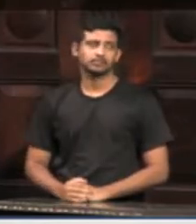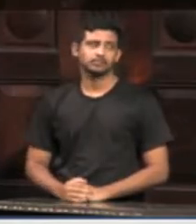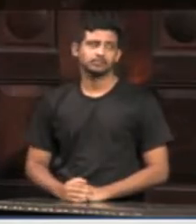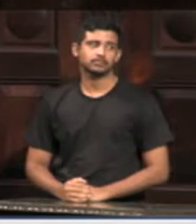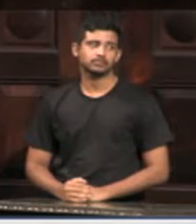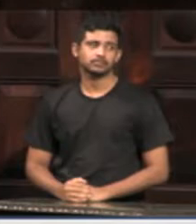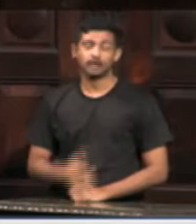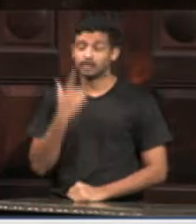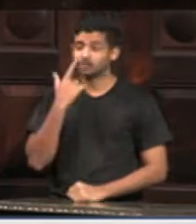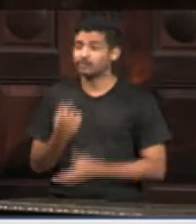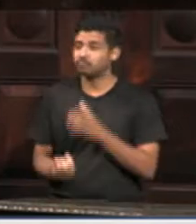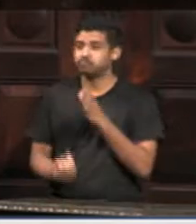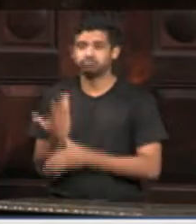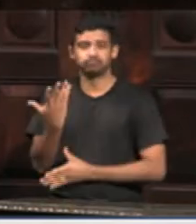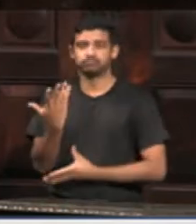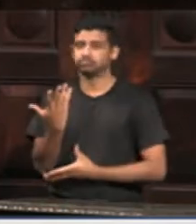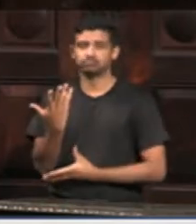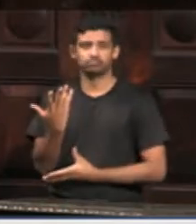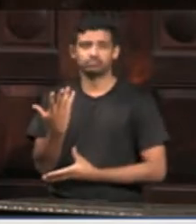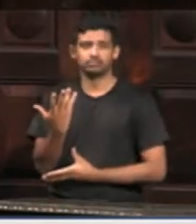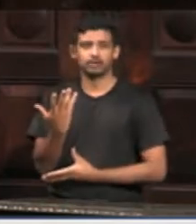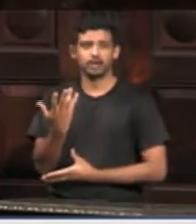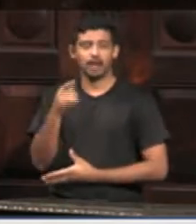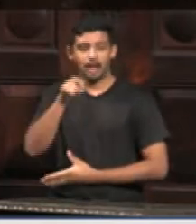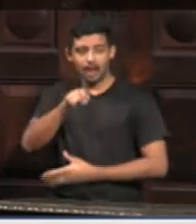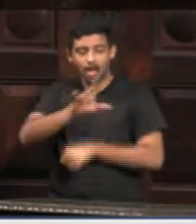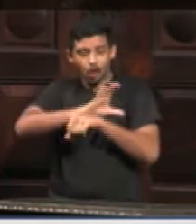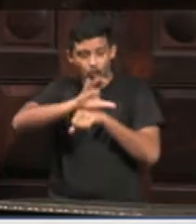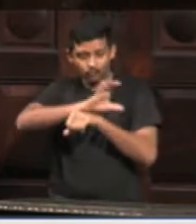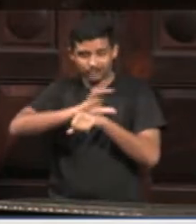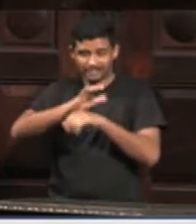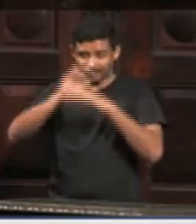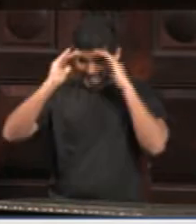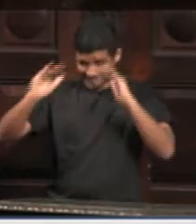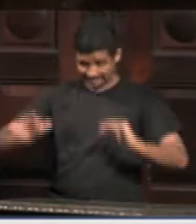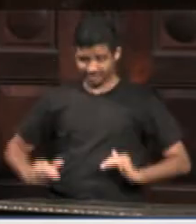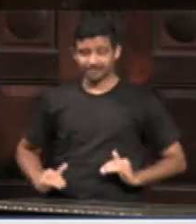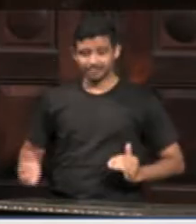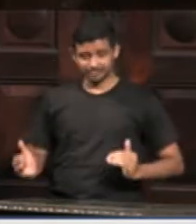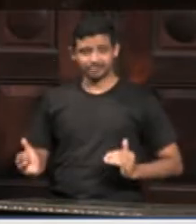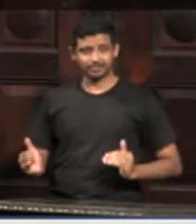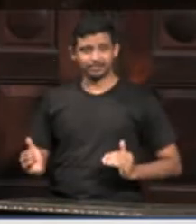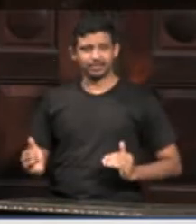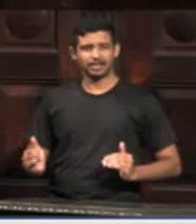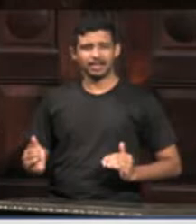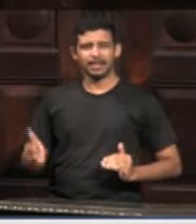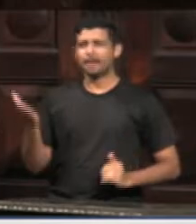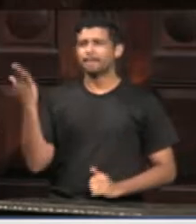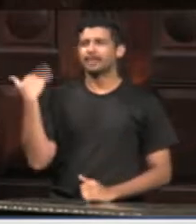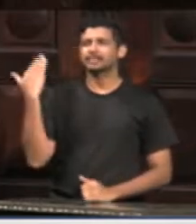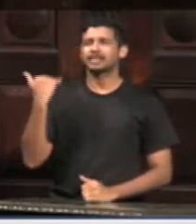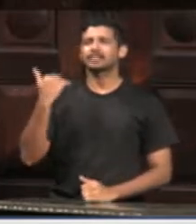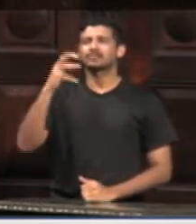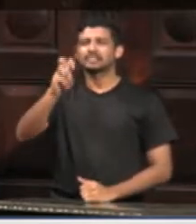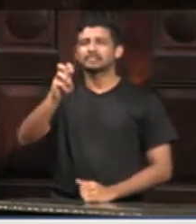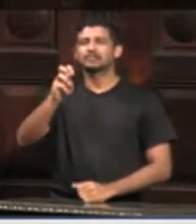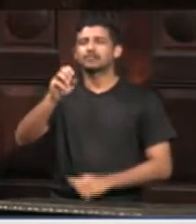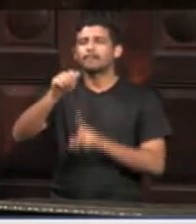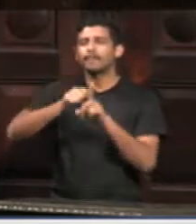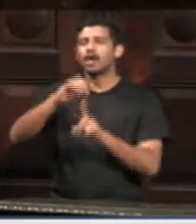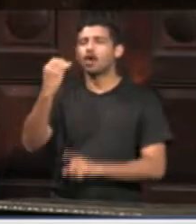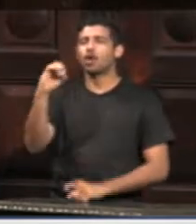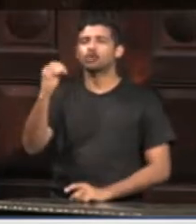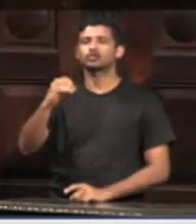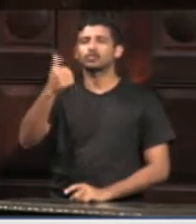que surgiu na Constituição Cidadã de 5 de outubro de 88,